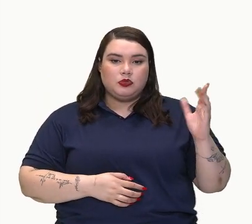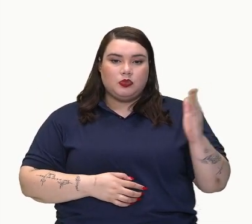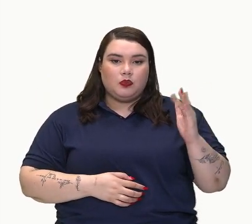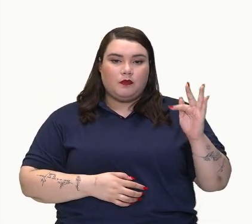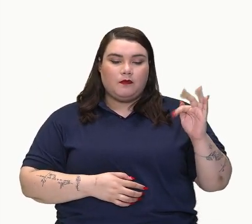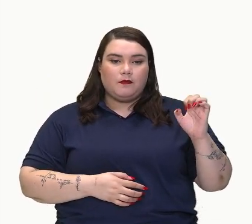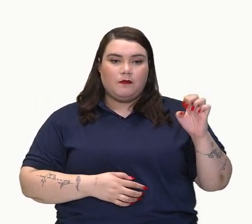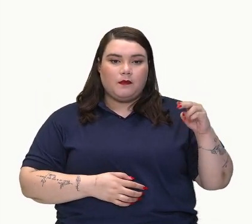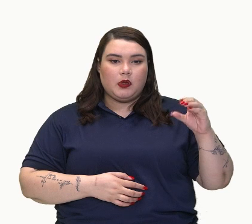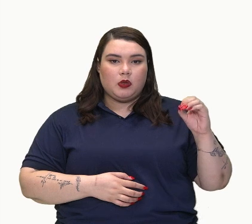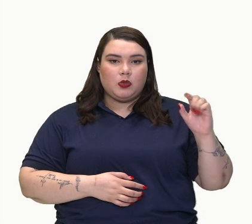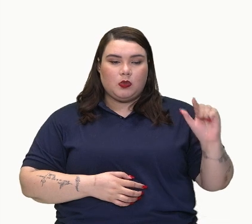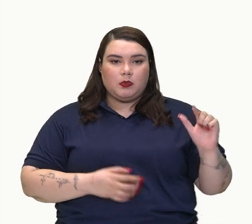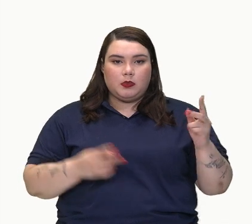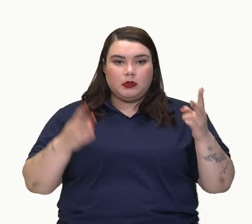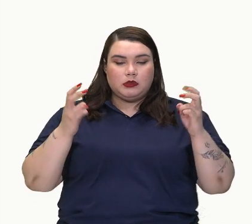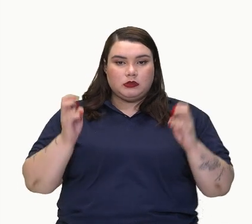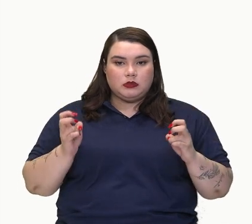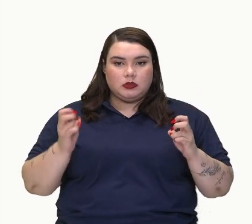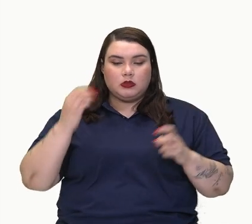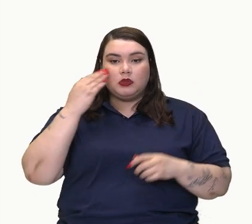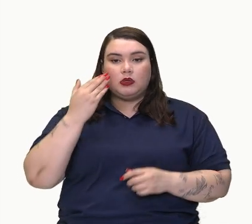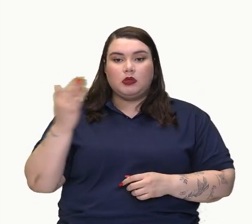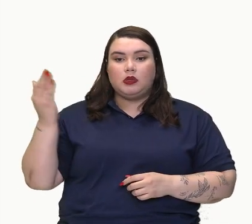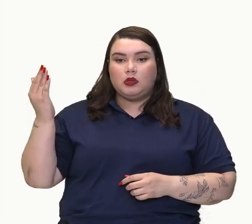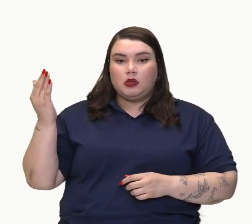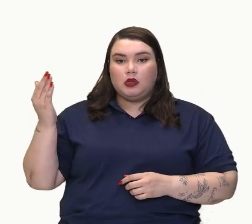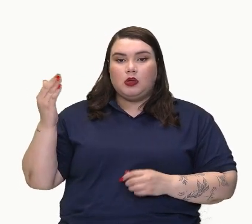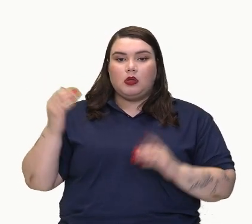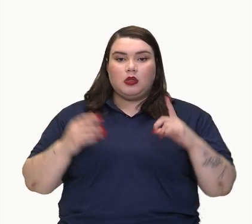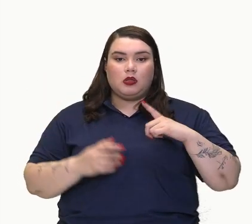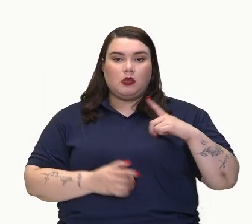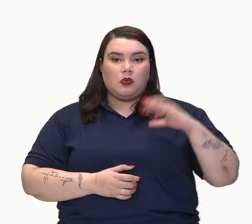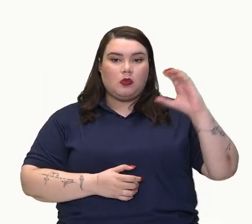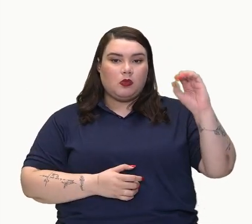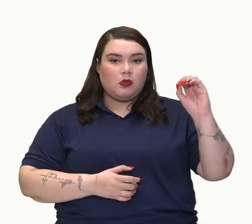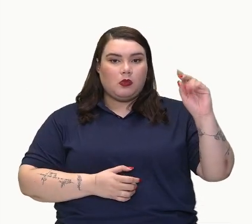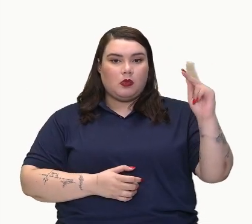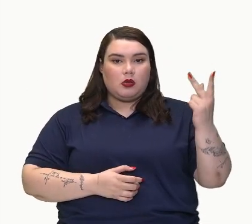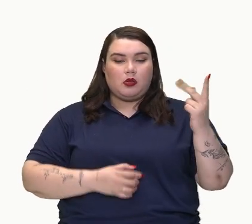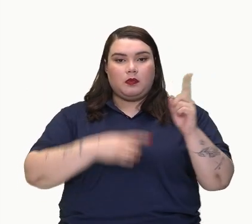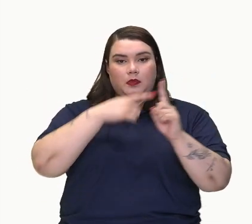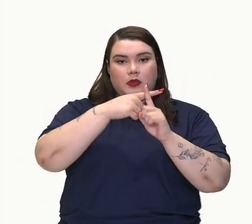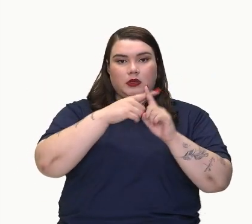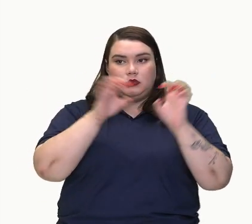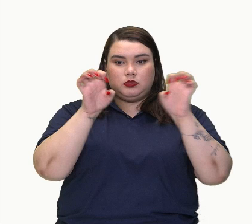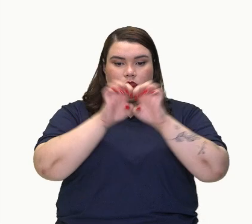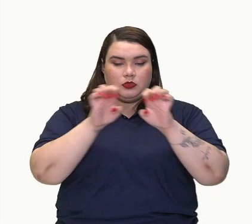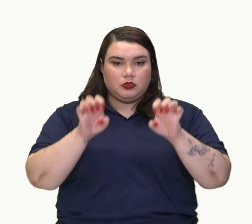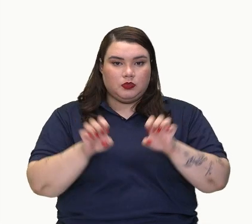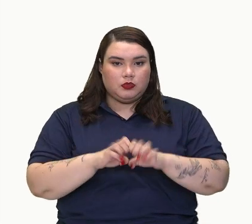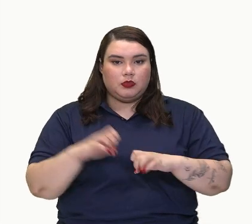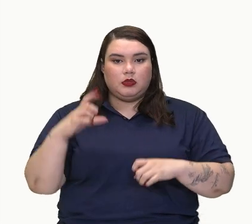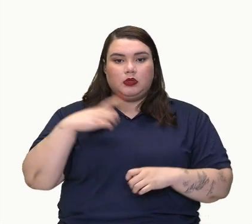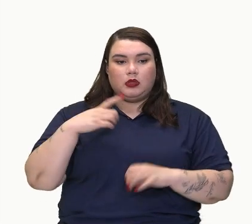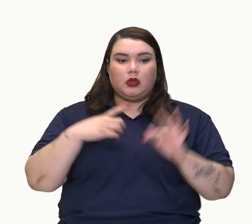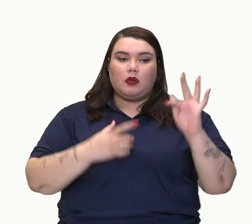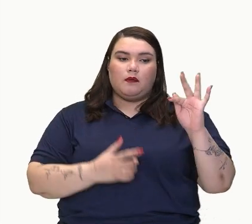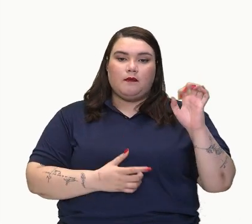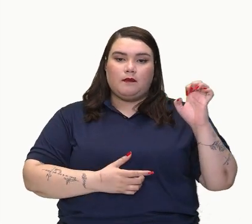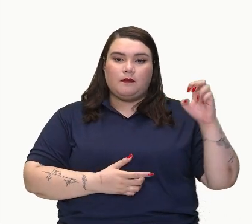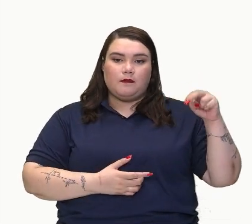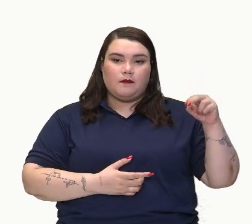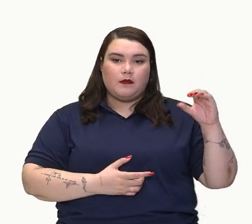Então, se eu tiver aqui, ó, o OH ligado a essa estrutura, eu vou ter um fenol. E